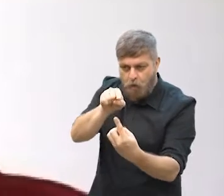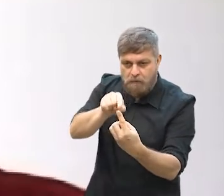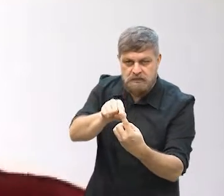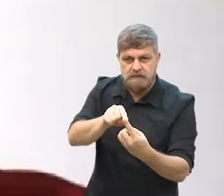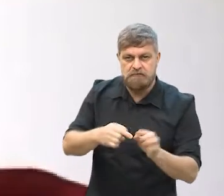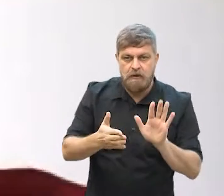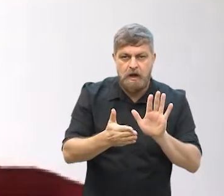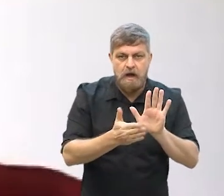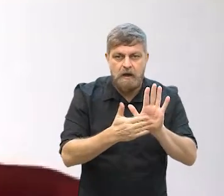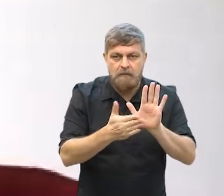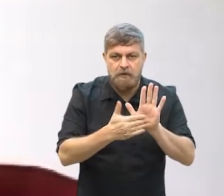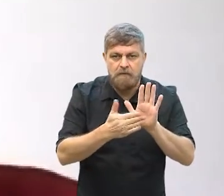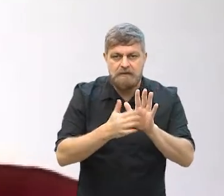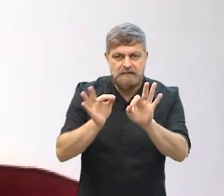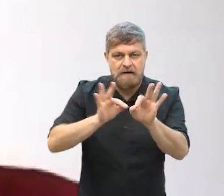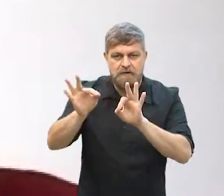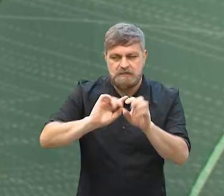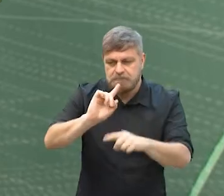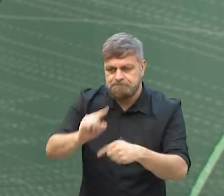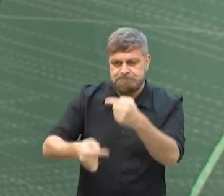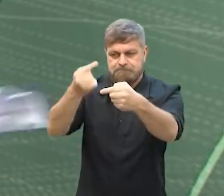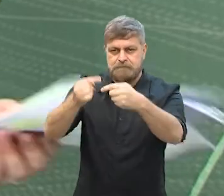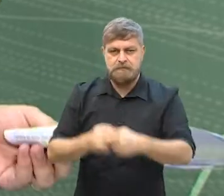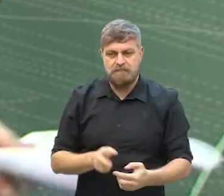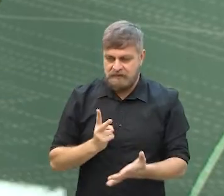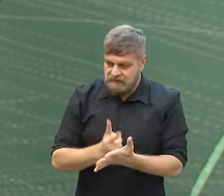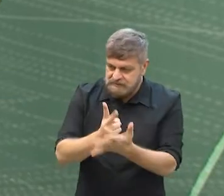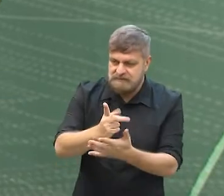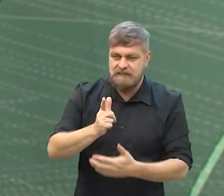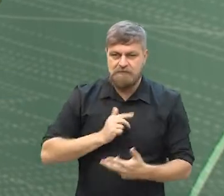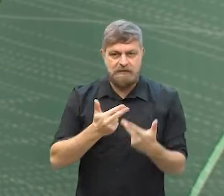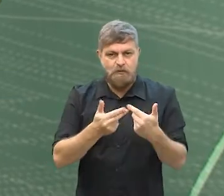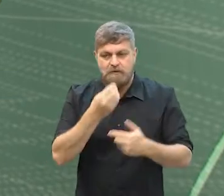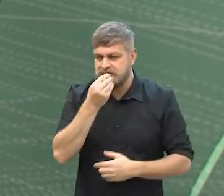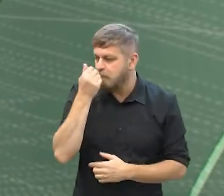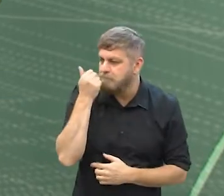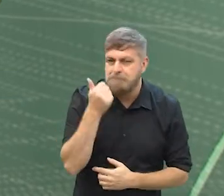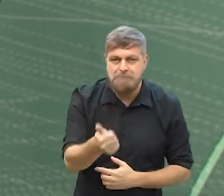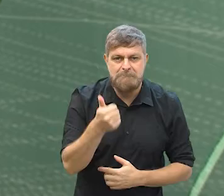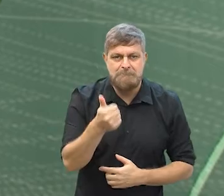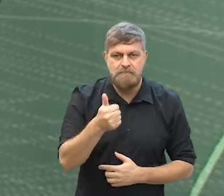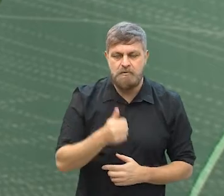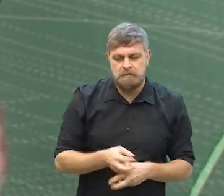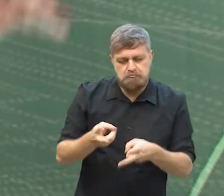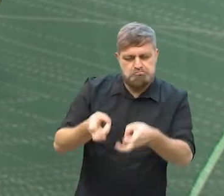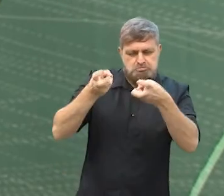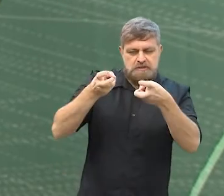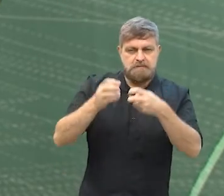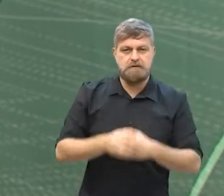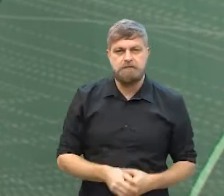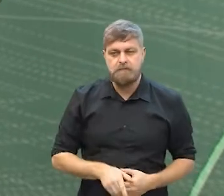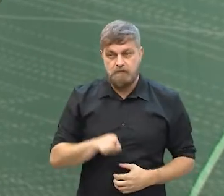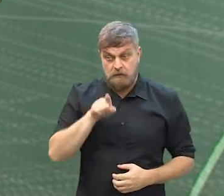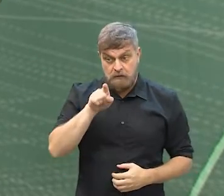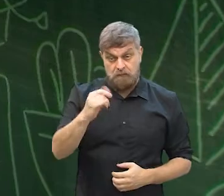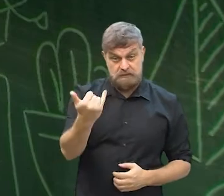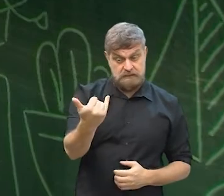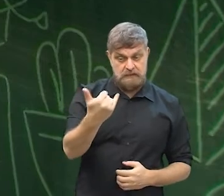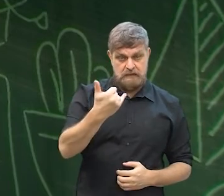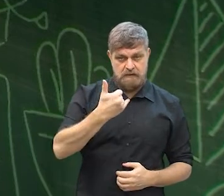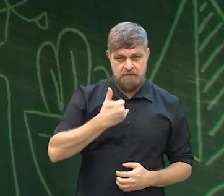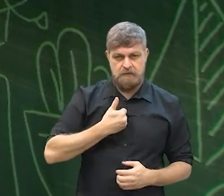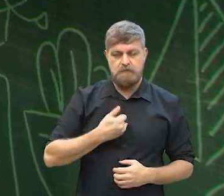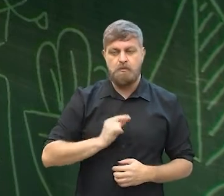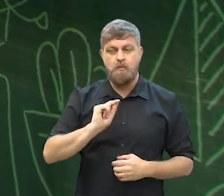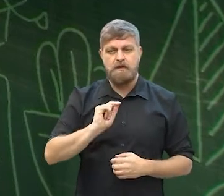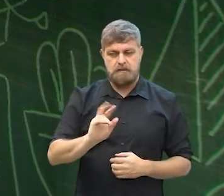para proporcionar outros tipos de projetos. Tem que sempre ver o lado positivo da coisa, né? Agora, você disse na